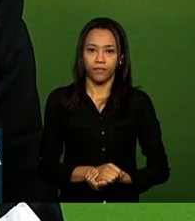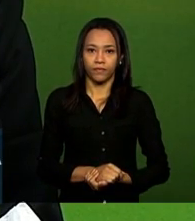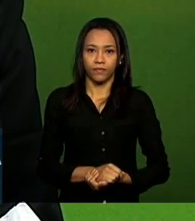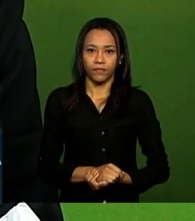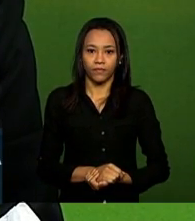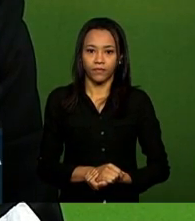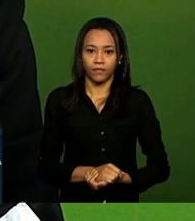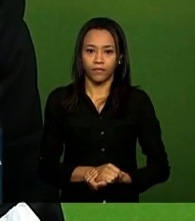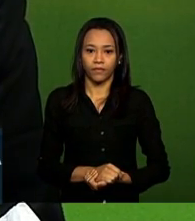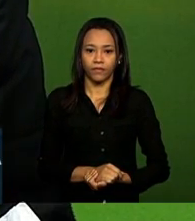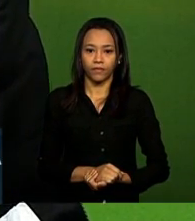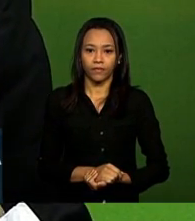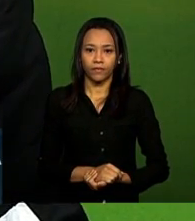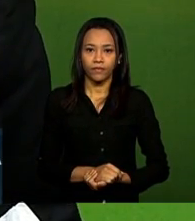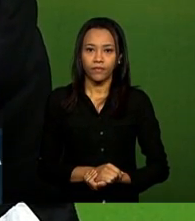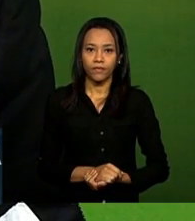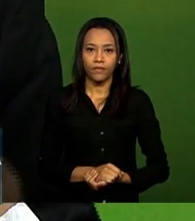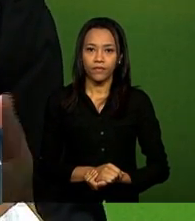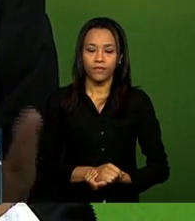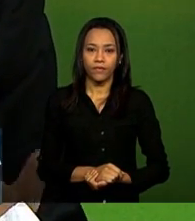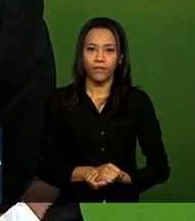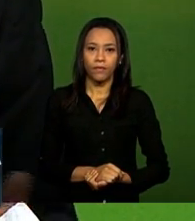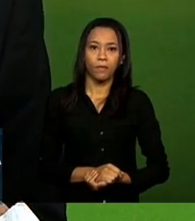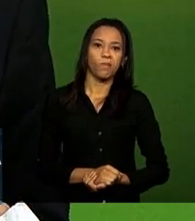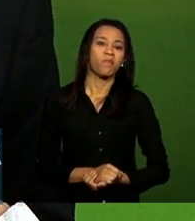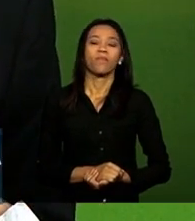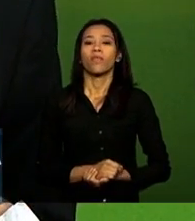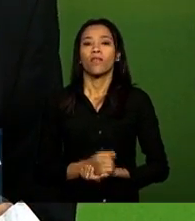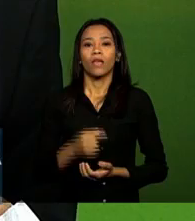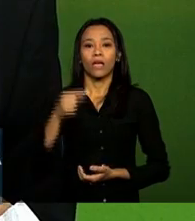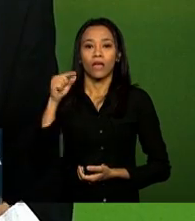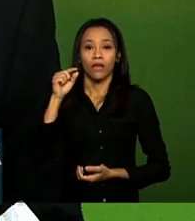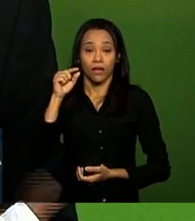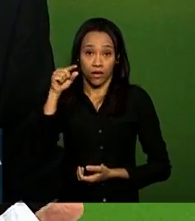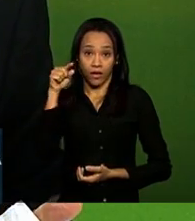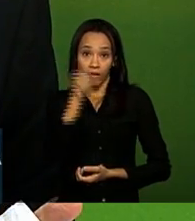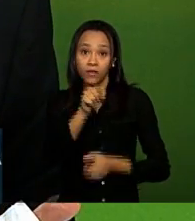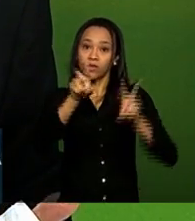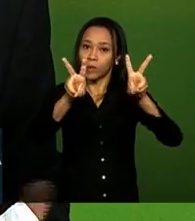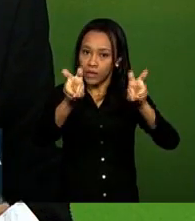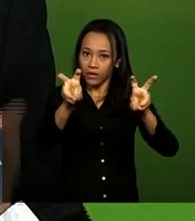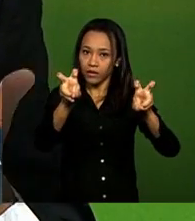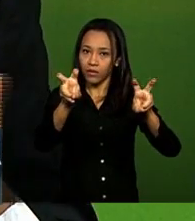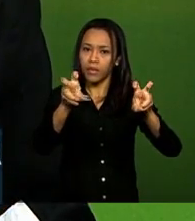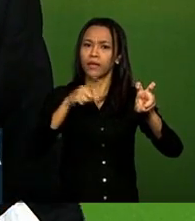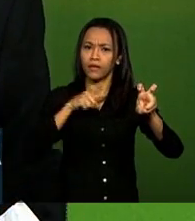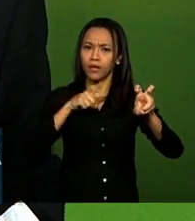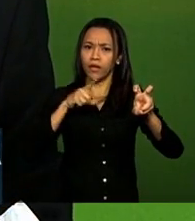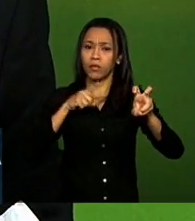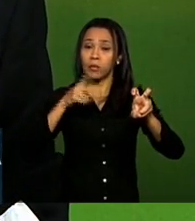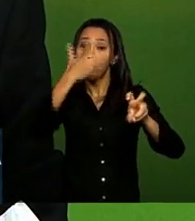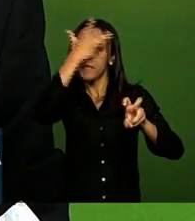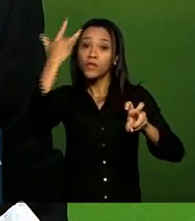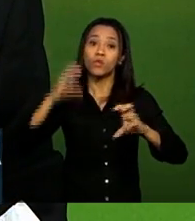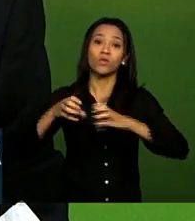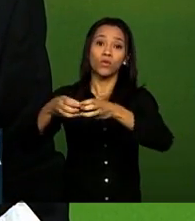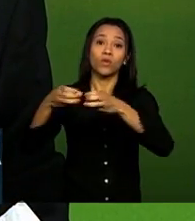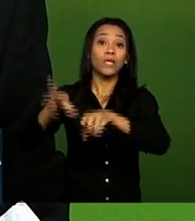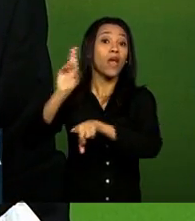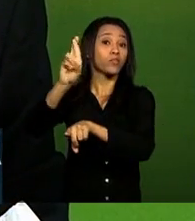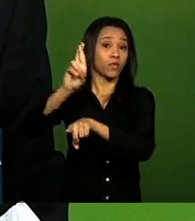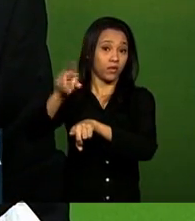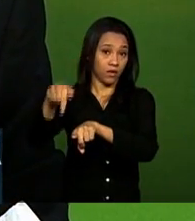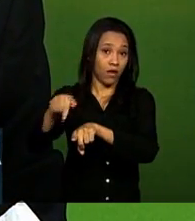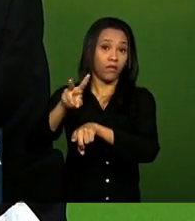brasileiro não teria uma opinião a princípio Esse é um tema obviamente que nós temos áreas responsáveis e vamos seguramente